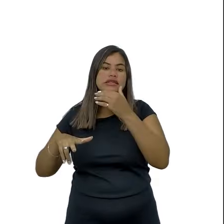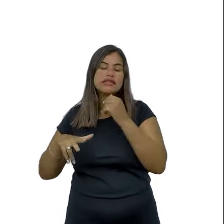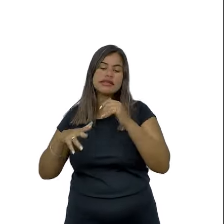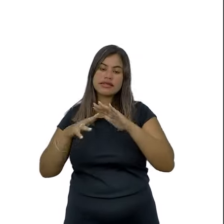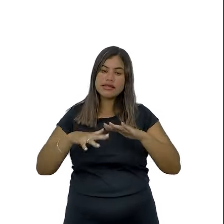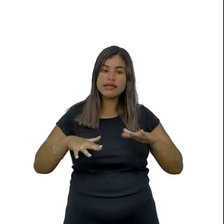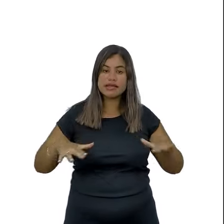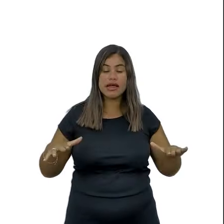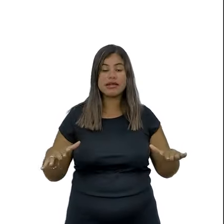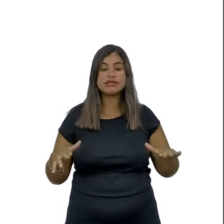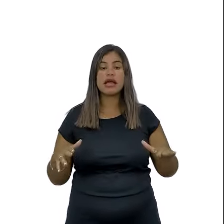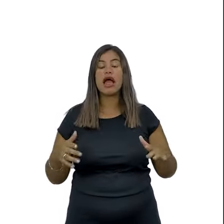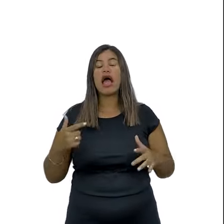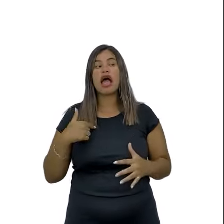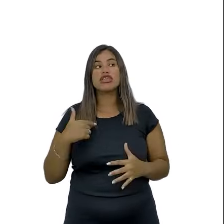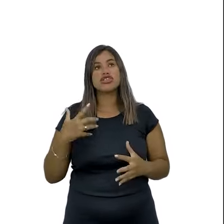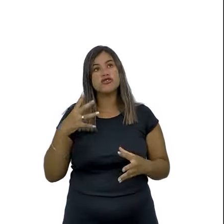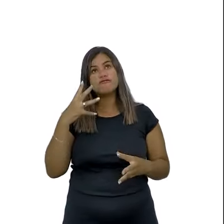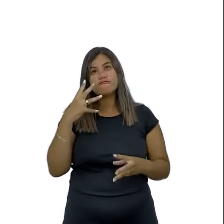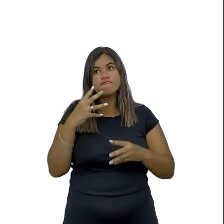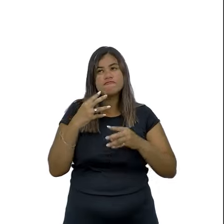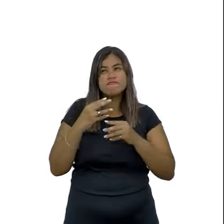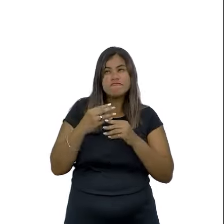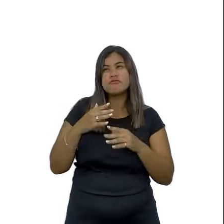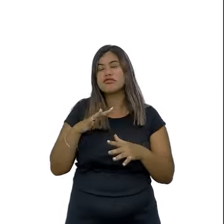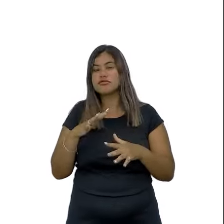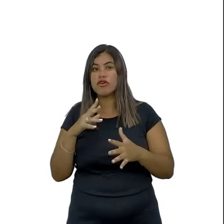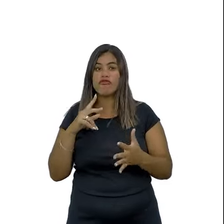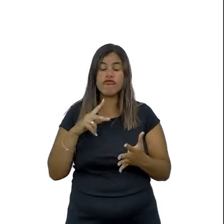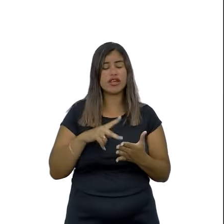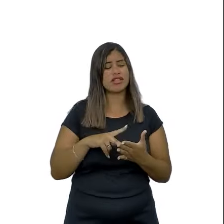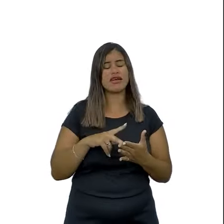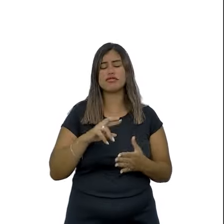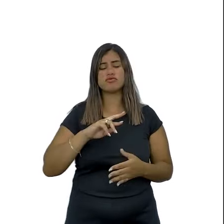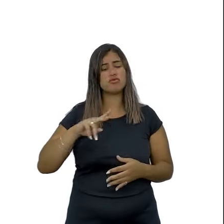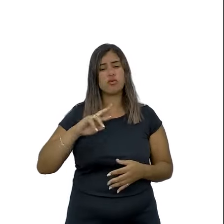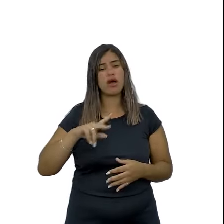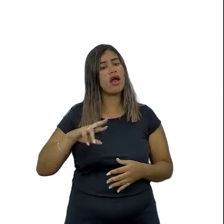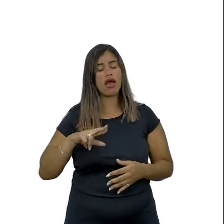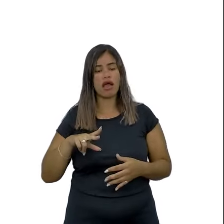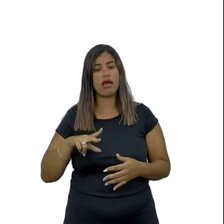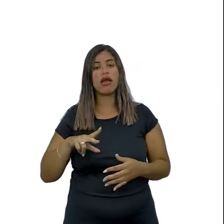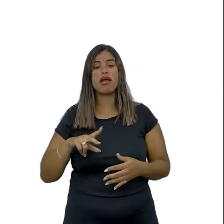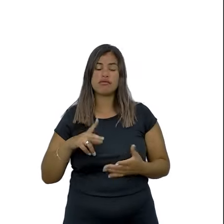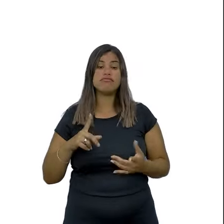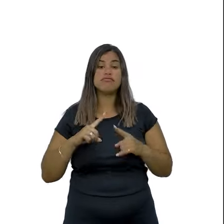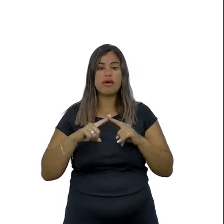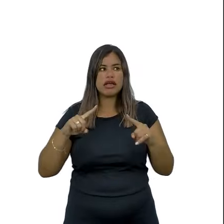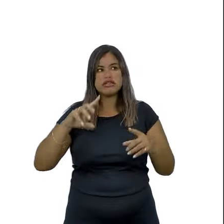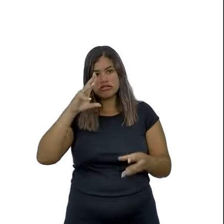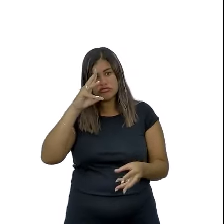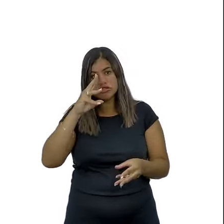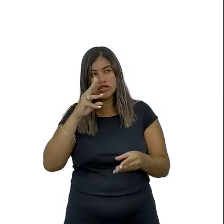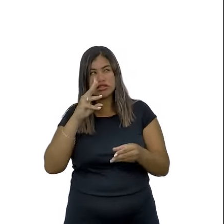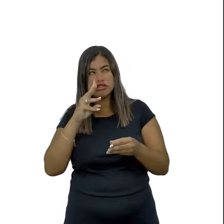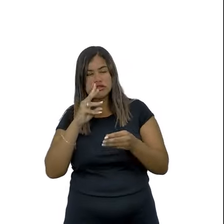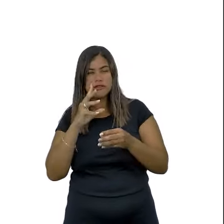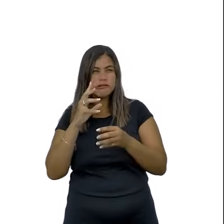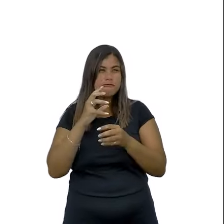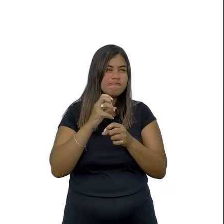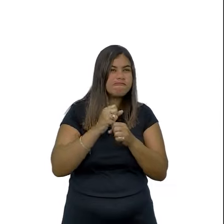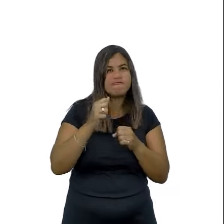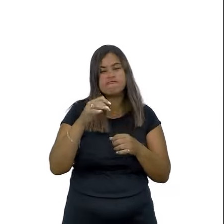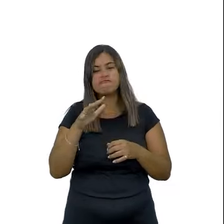gente não necessariamente chega ao valor real, né, ao número real. Mas comecemos